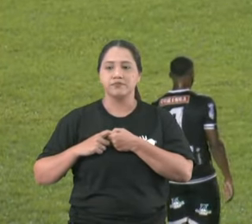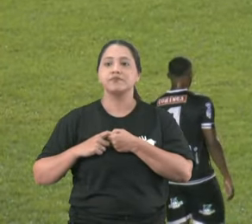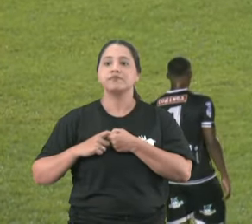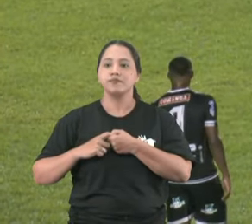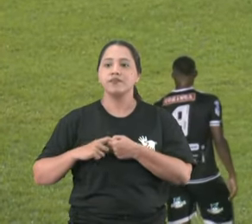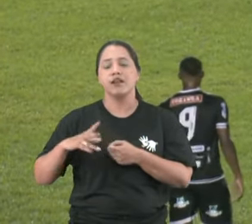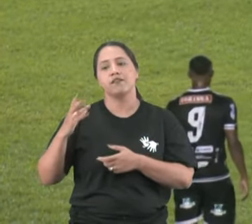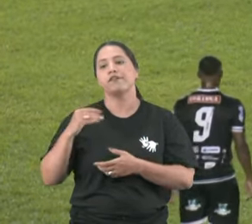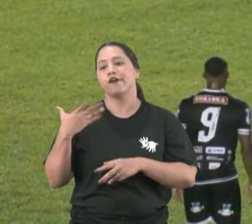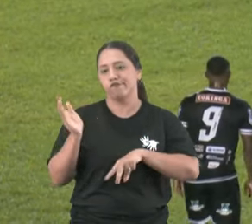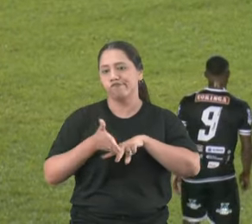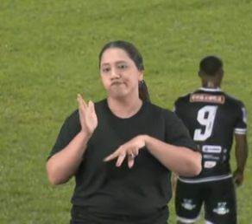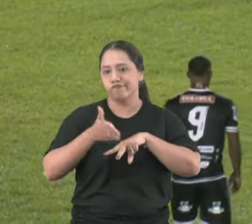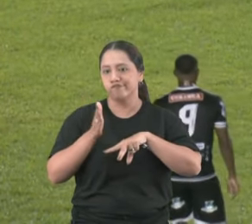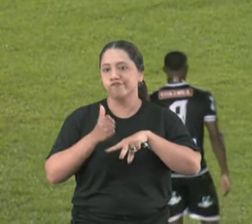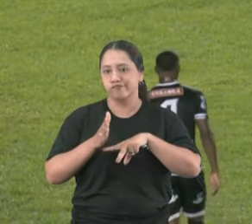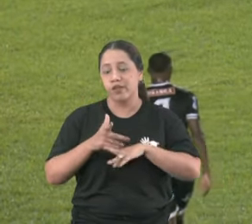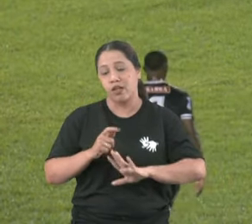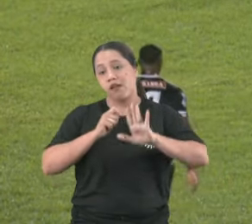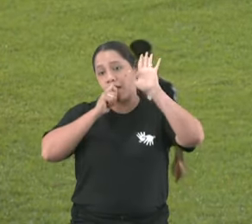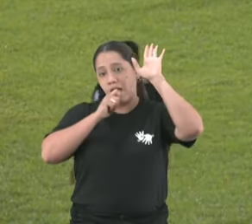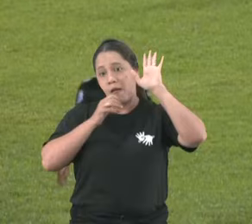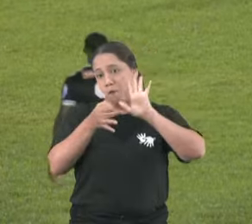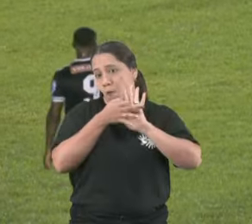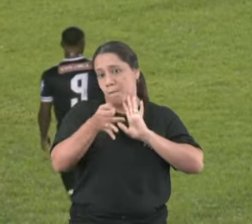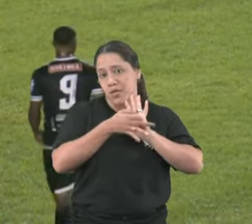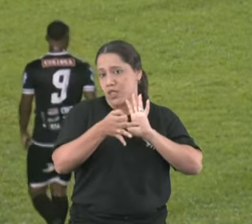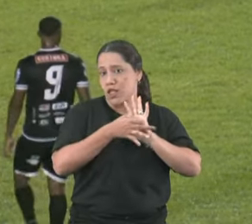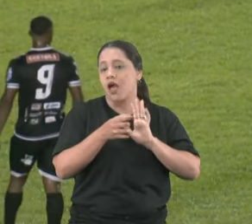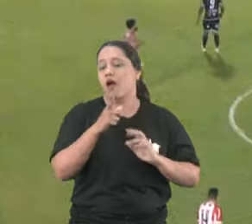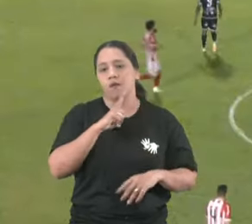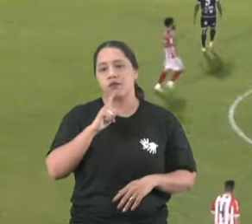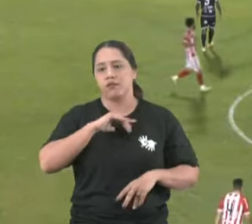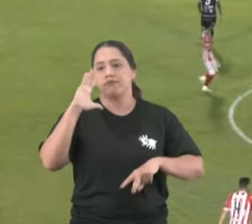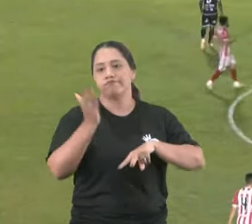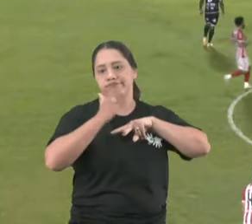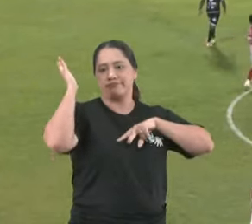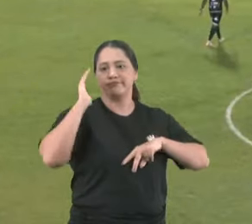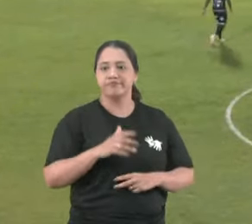de maneira faltosa, de acordo com a arbitragem, a falta foi marcada.